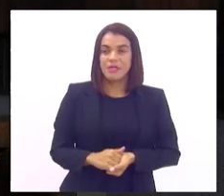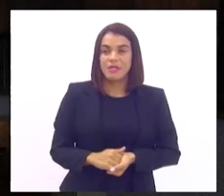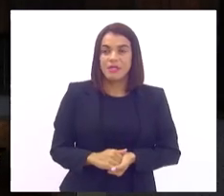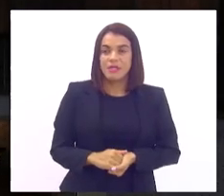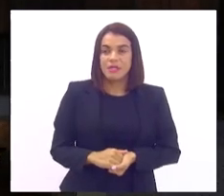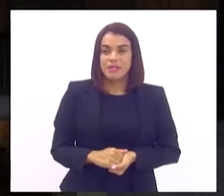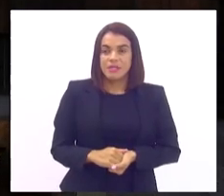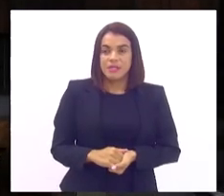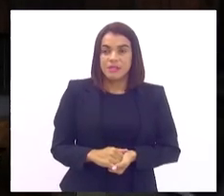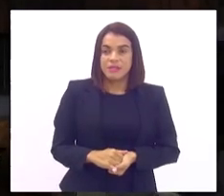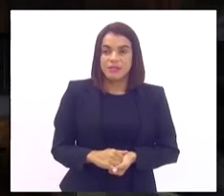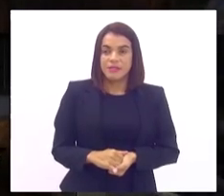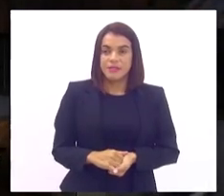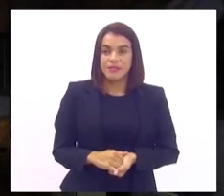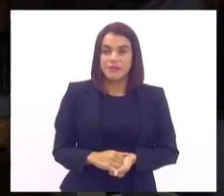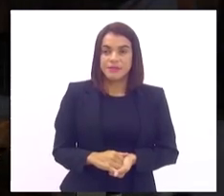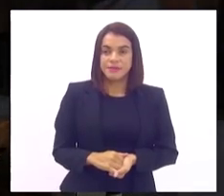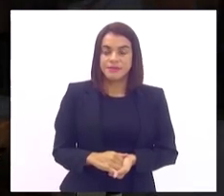Tá bom.